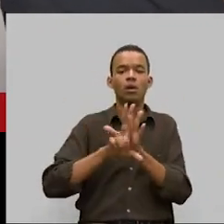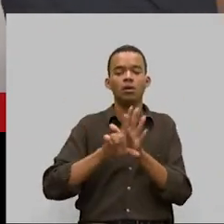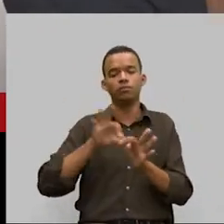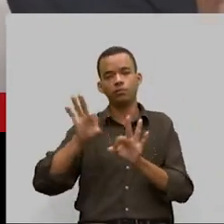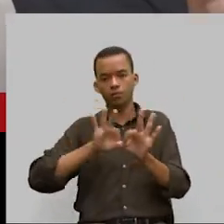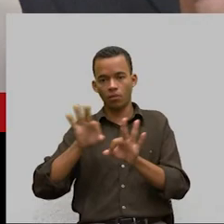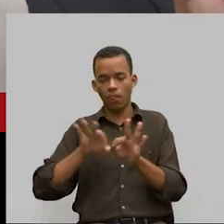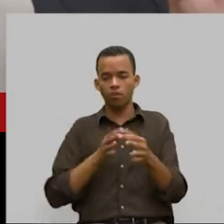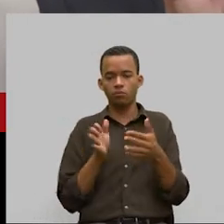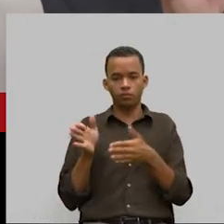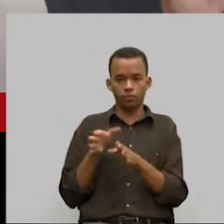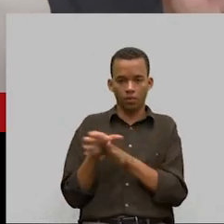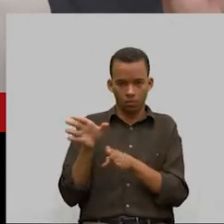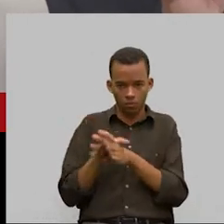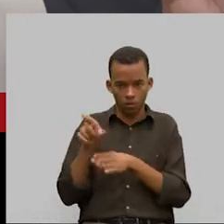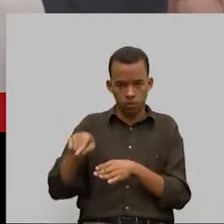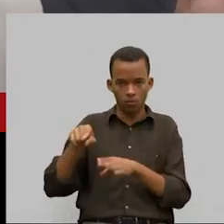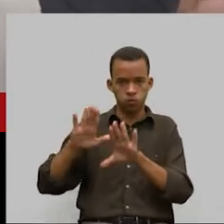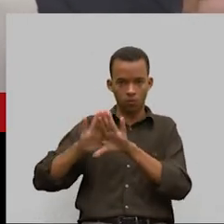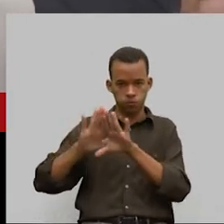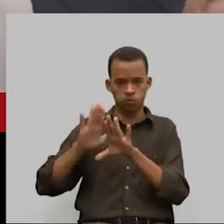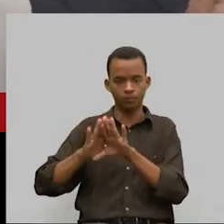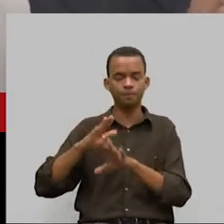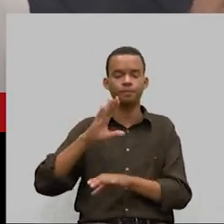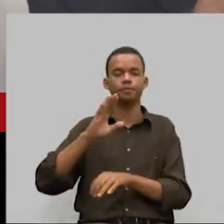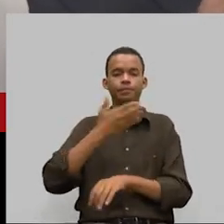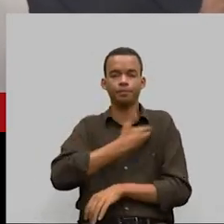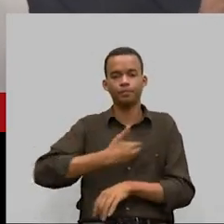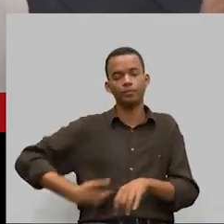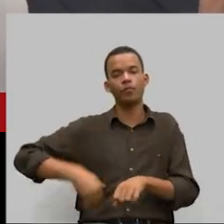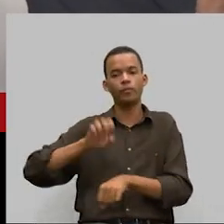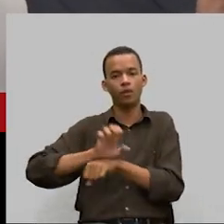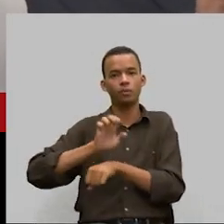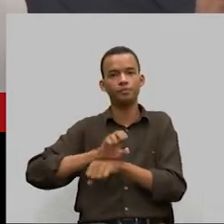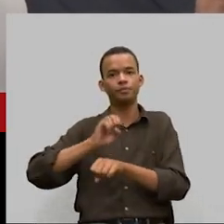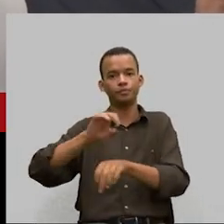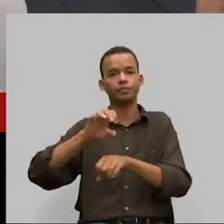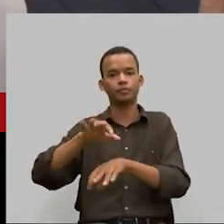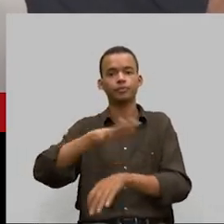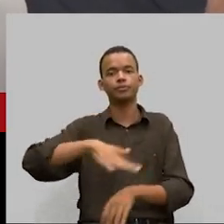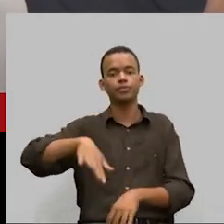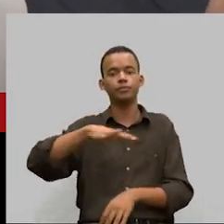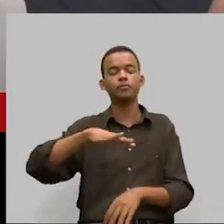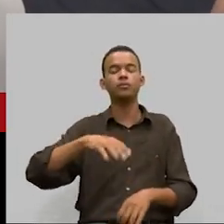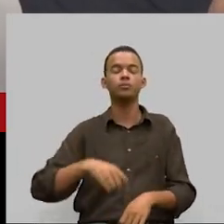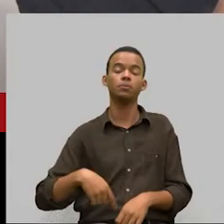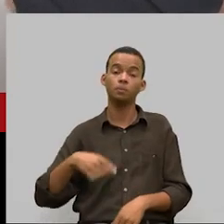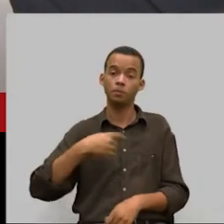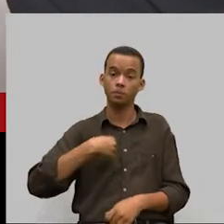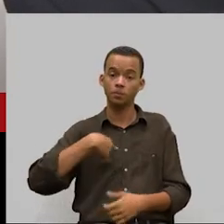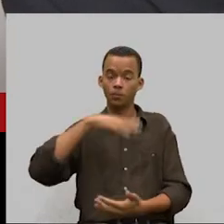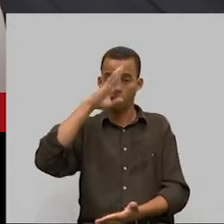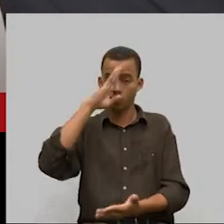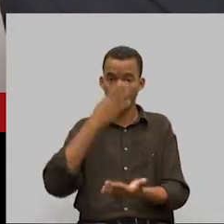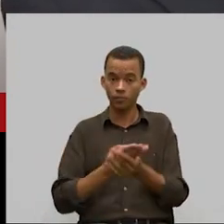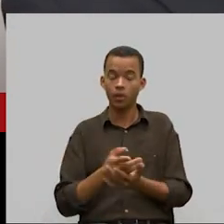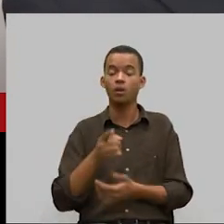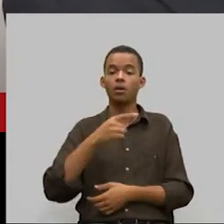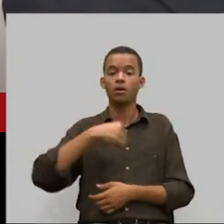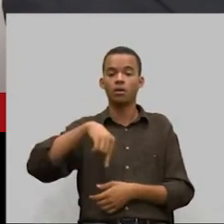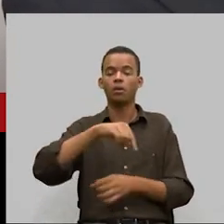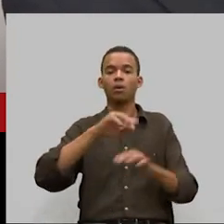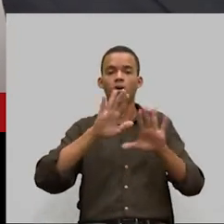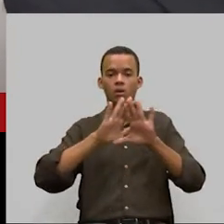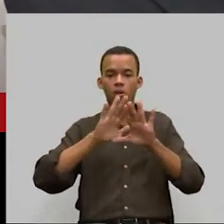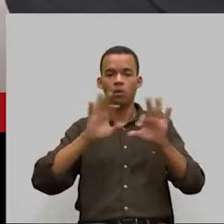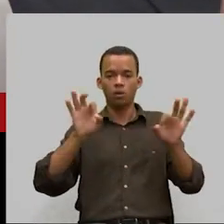a política do governo do estado em relação à educação do campo nós acredito que saímos quando finalizar essa esse